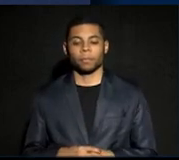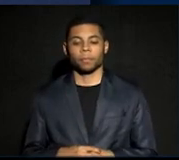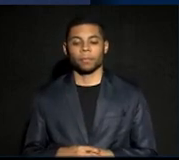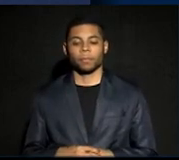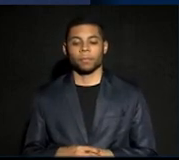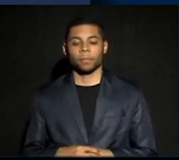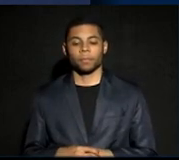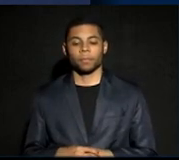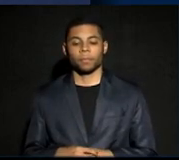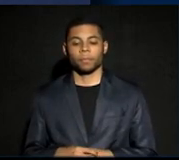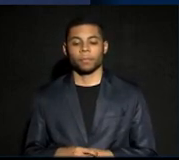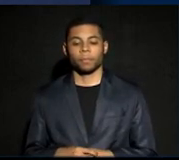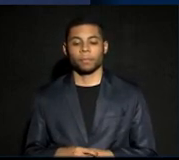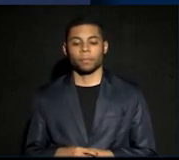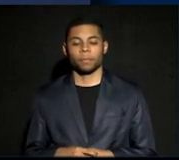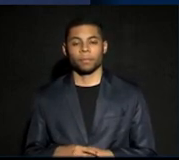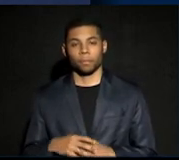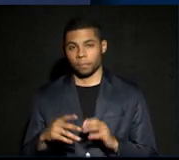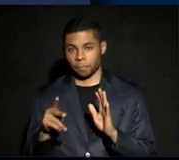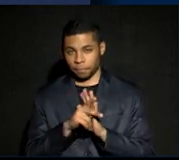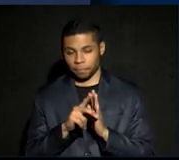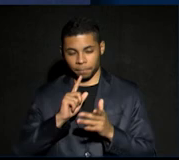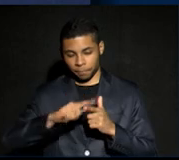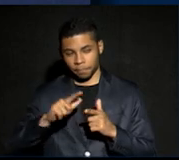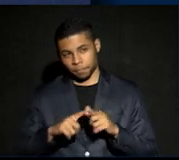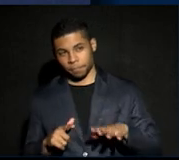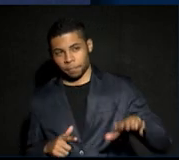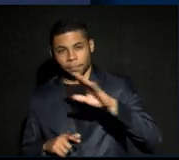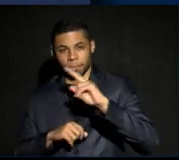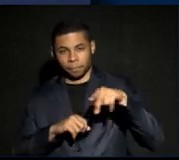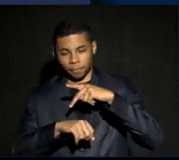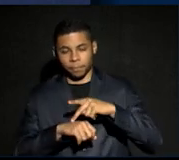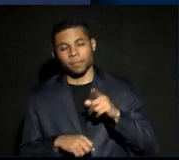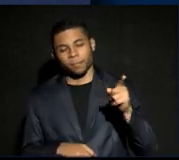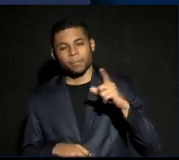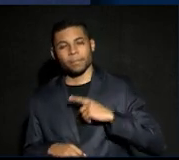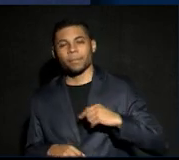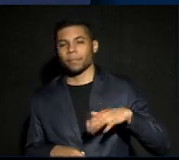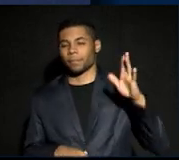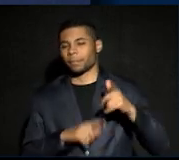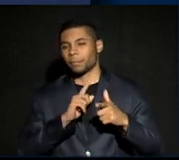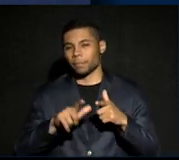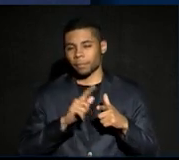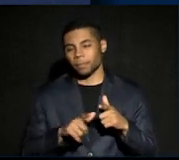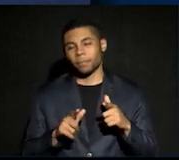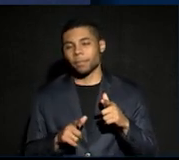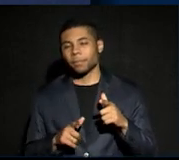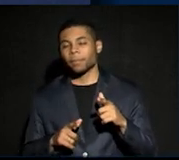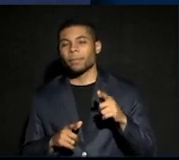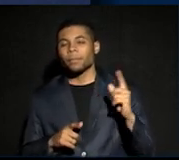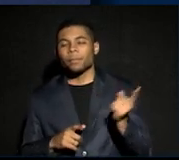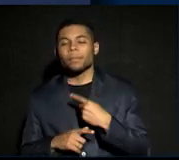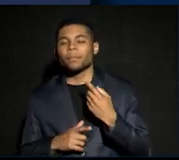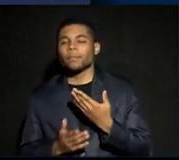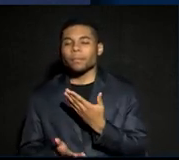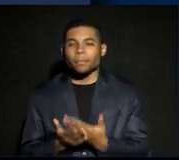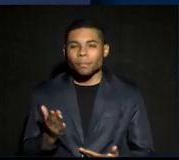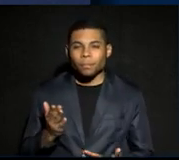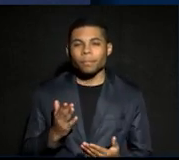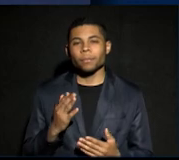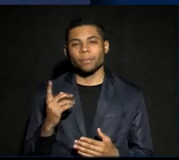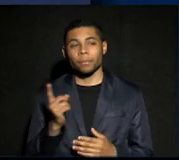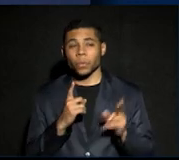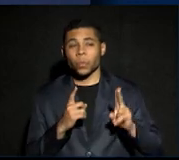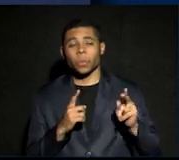arcabouço frente a situações pouco usuais num país que só tem situações pouco usuais, a gente perde um pouco a